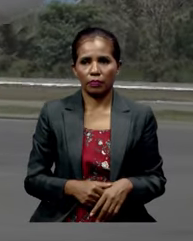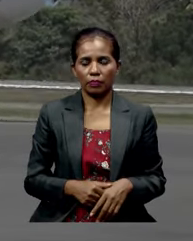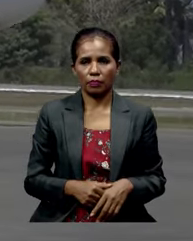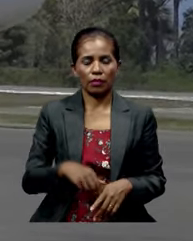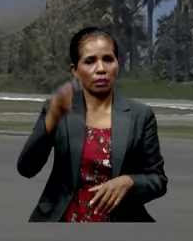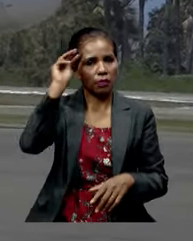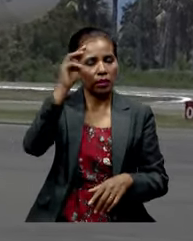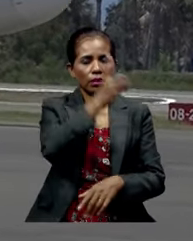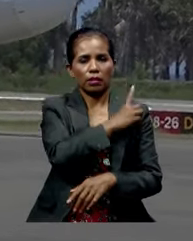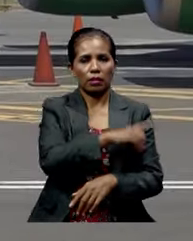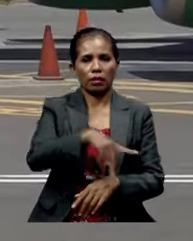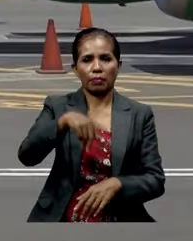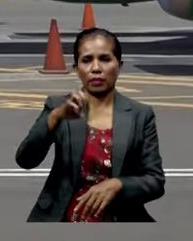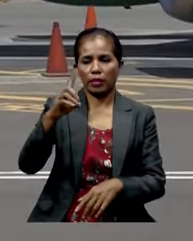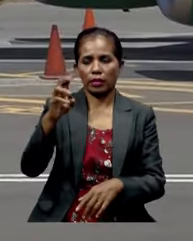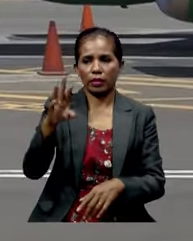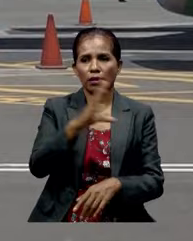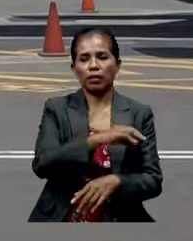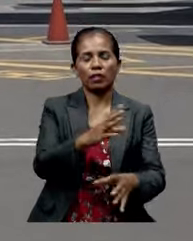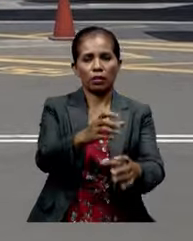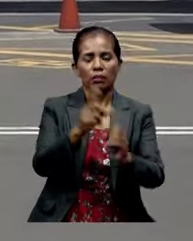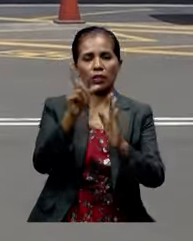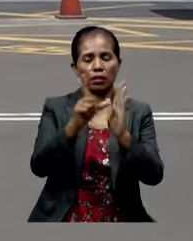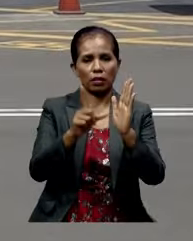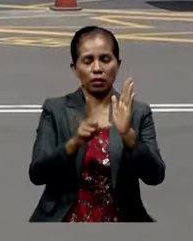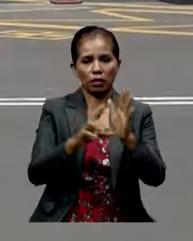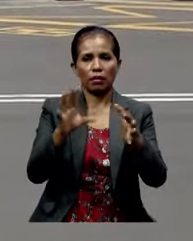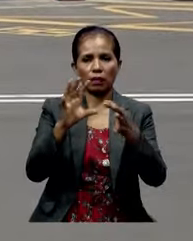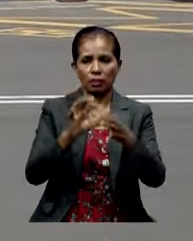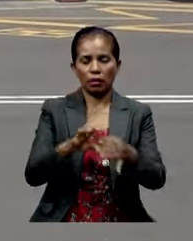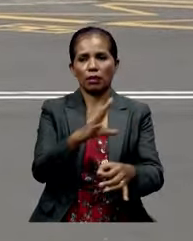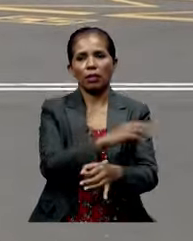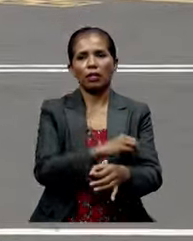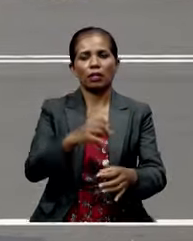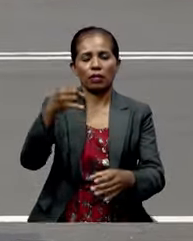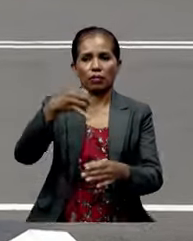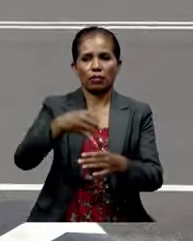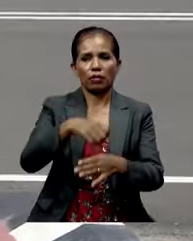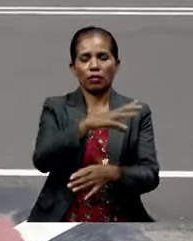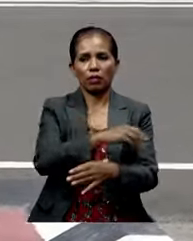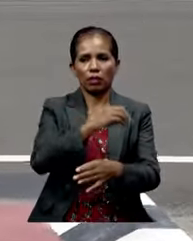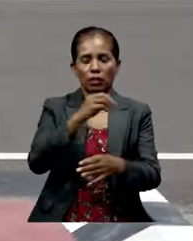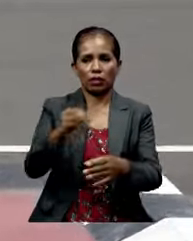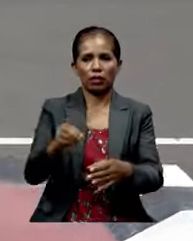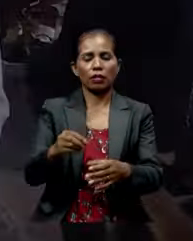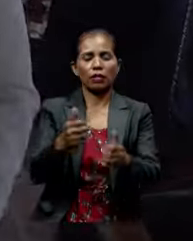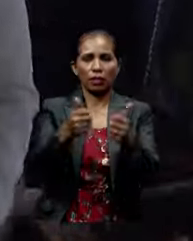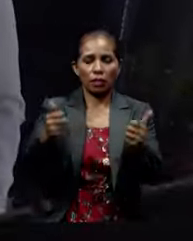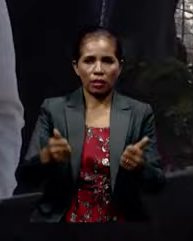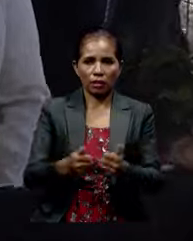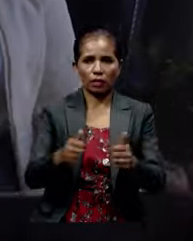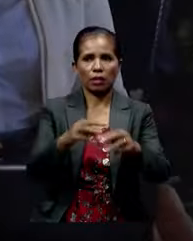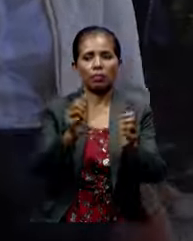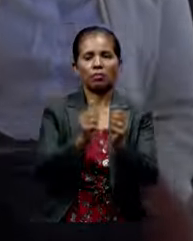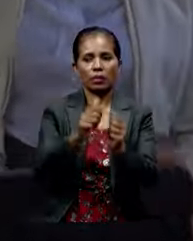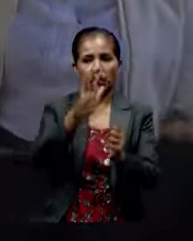Ministro da Defesa Pedro Clamar foi cateten, e a Simona Lista, membro FFTLI, nebe envolve a nia grupo arte marciais no arte rituais, amutuk Atos